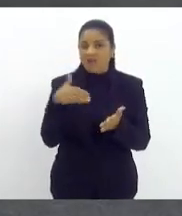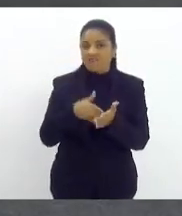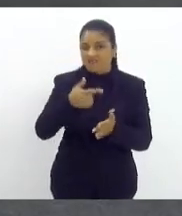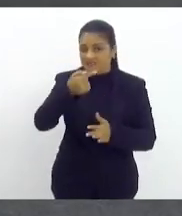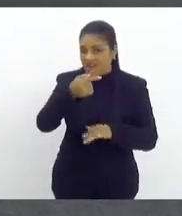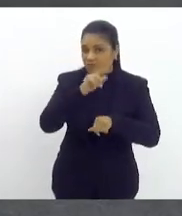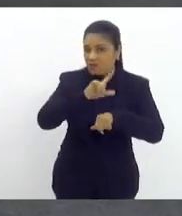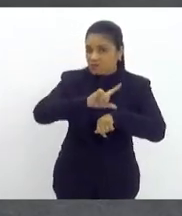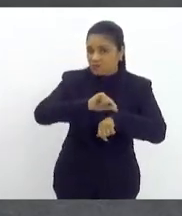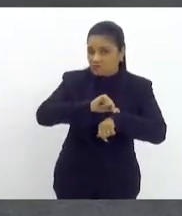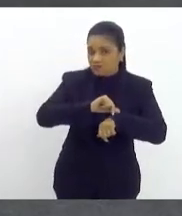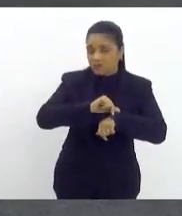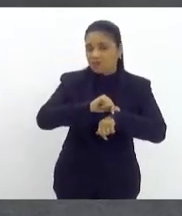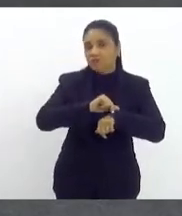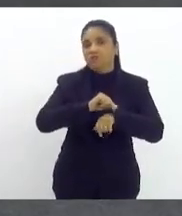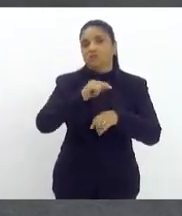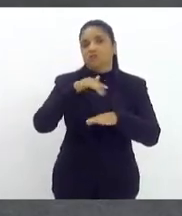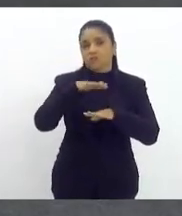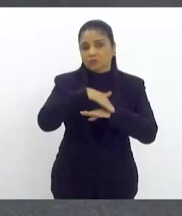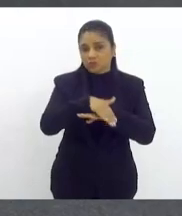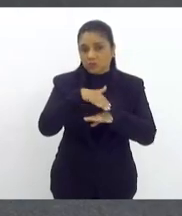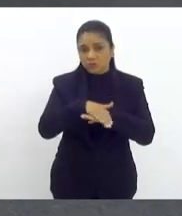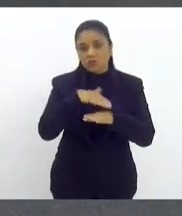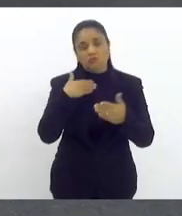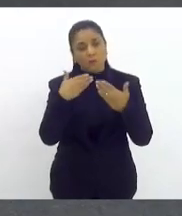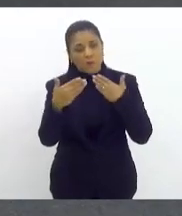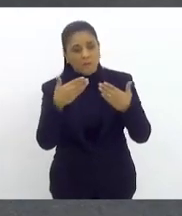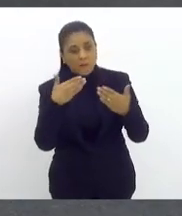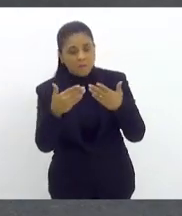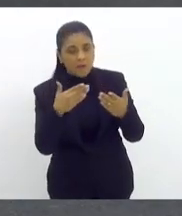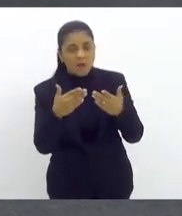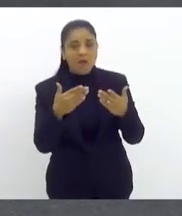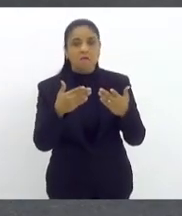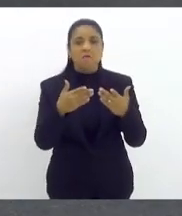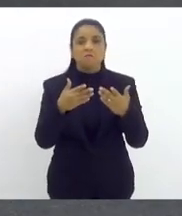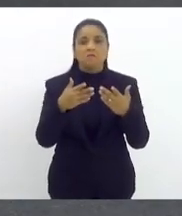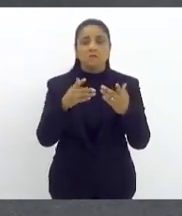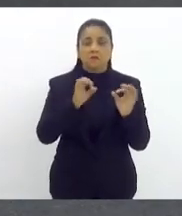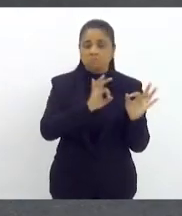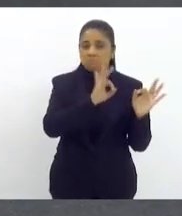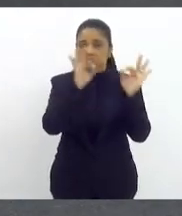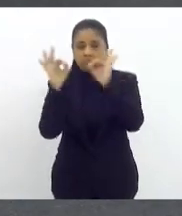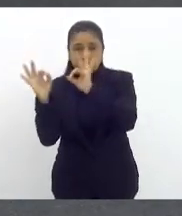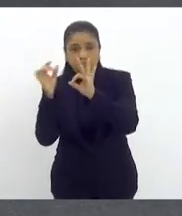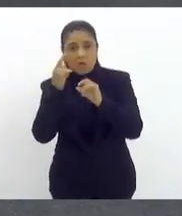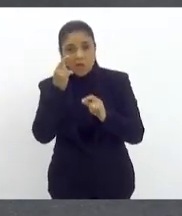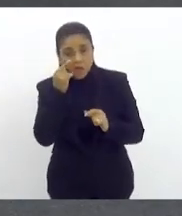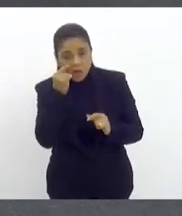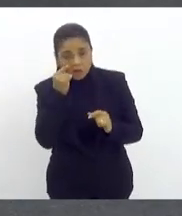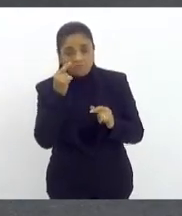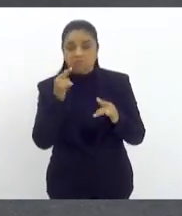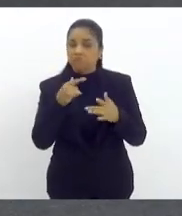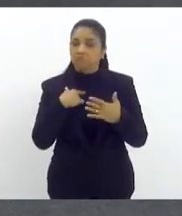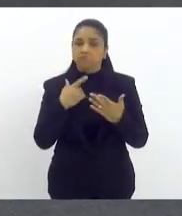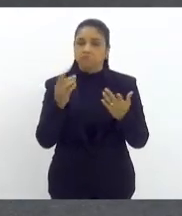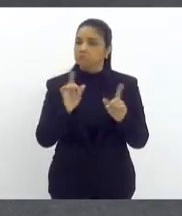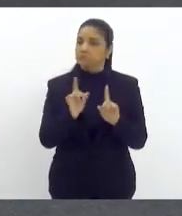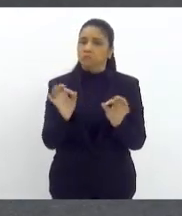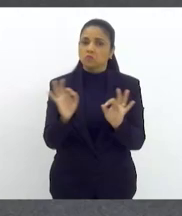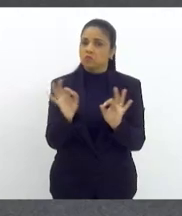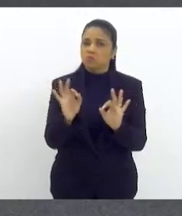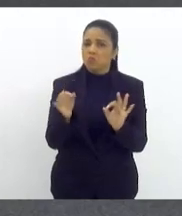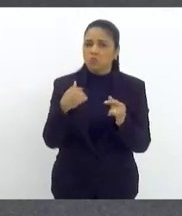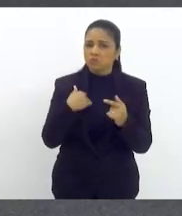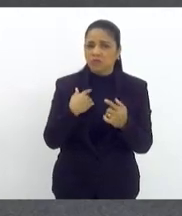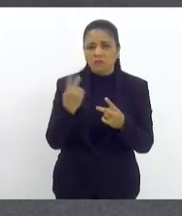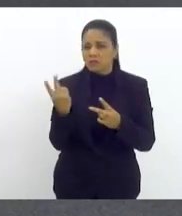assessoria conversava com a TV Alerj e a sessão seria transmitida. A sessão não foi transmitida em nenhum dos dois